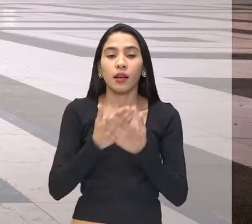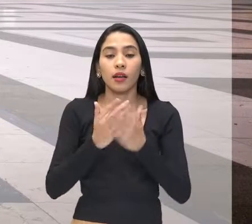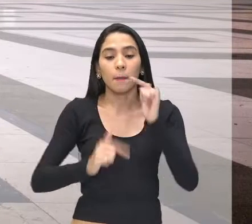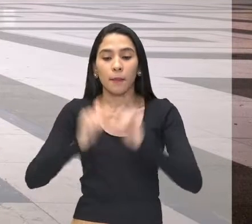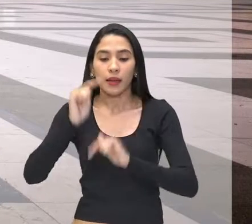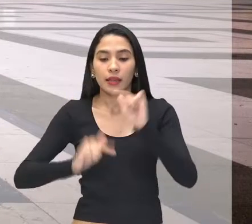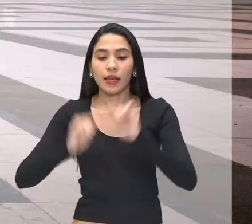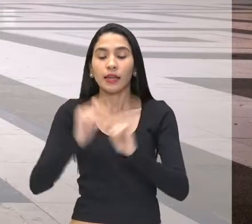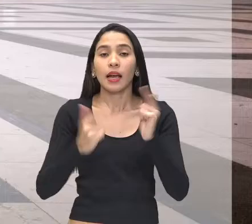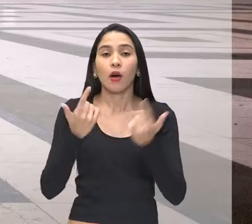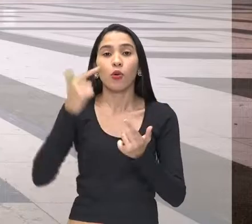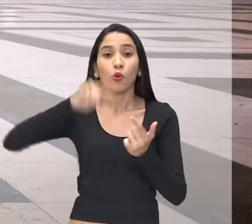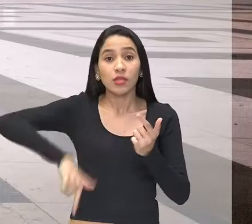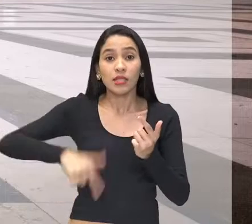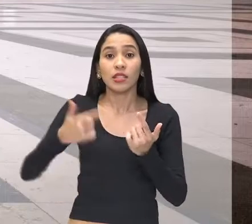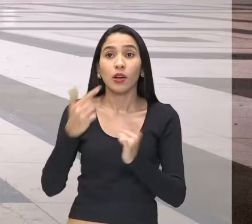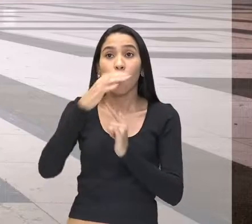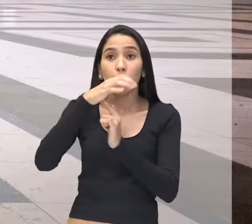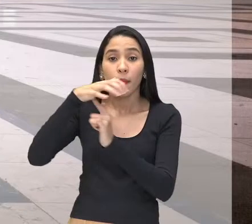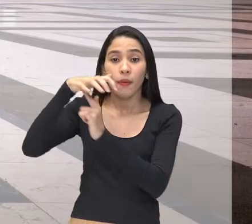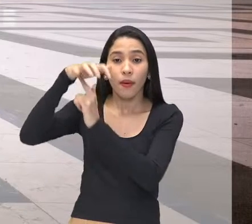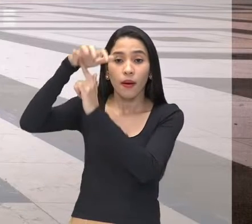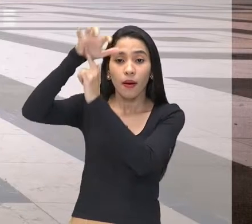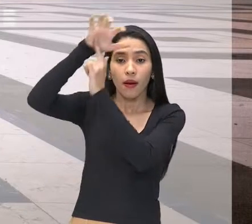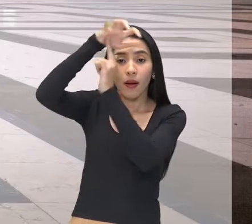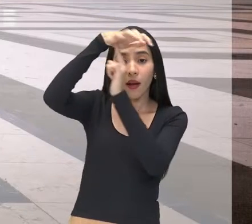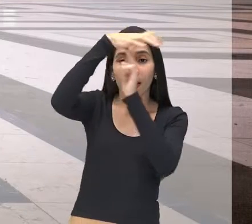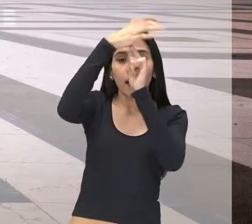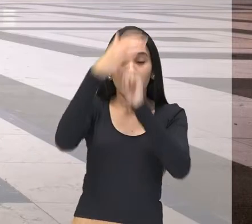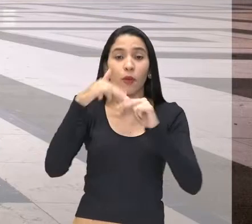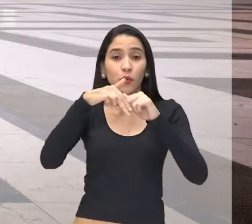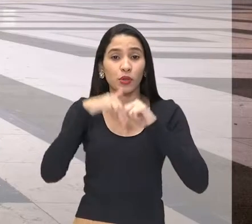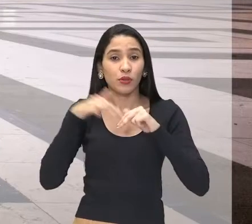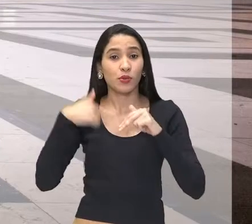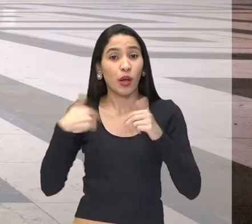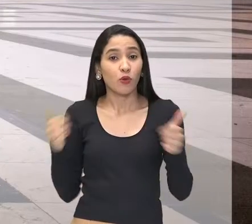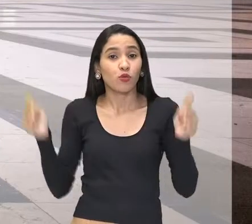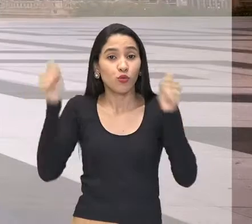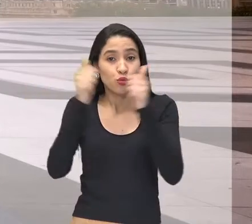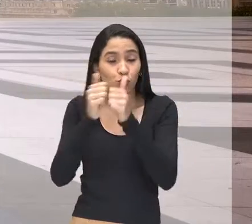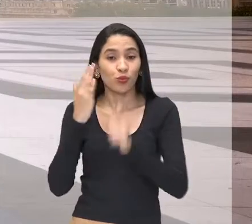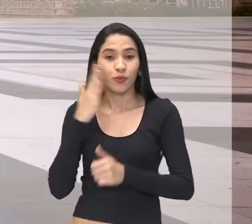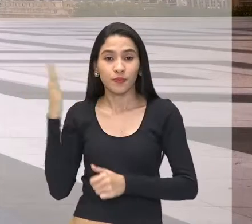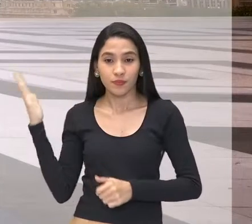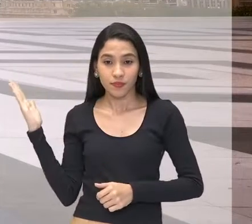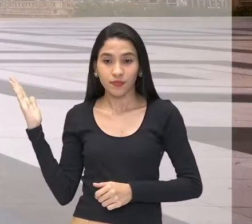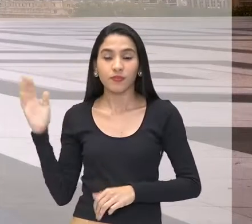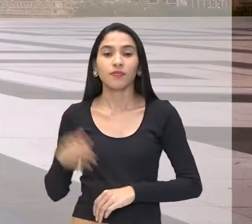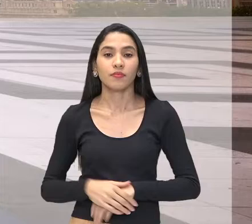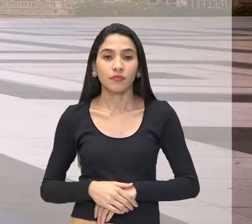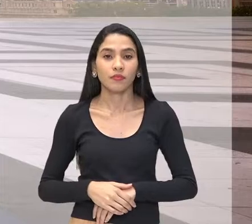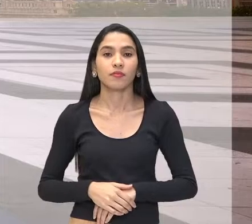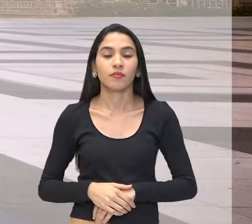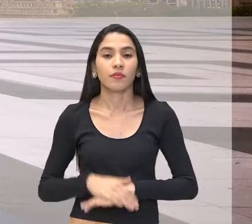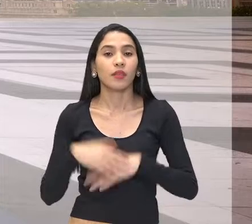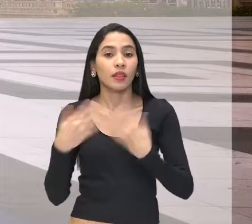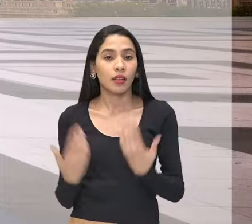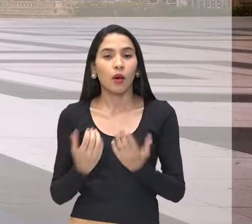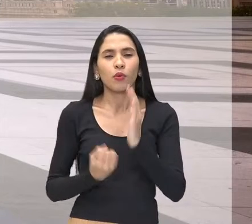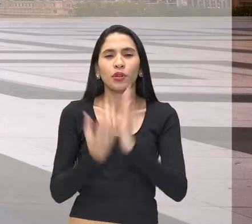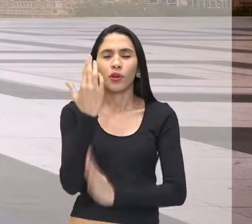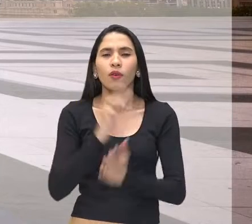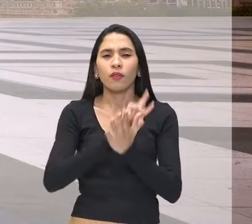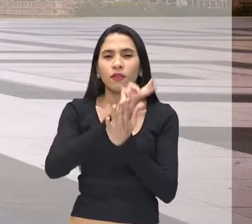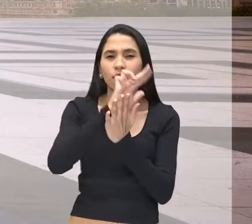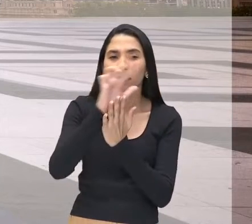objetos suspensos no ar. E é por isso que eu estou aqui, ao lado da Torre Eiffel. Em Paris, Santos Dumont criou